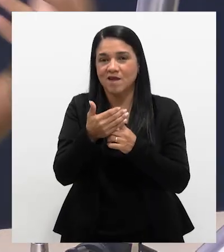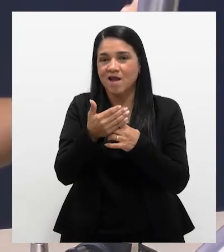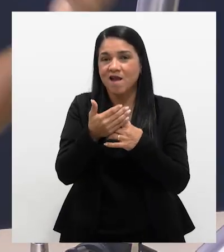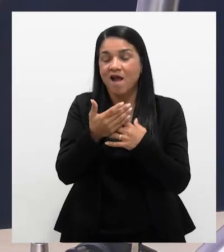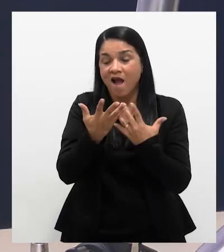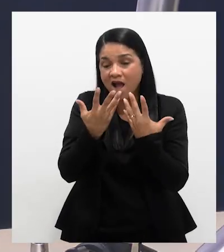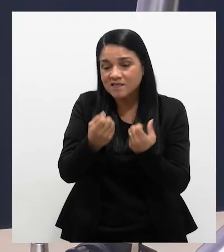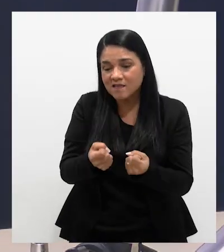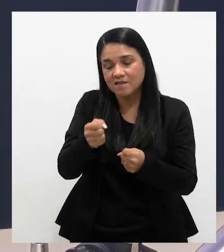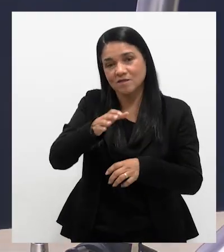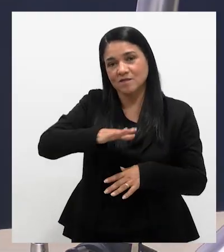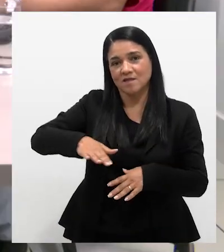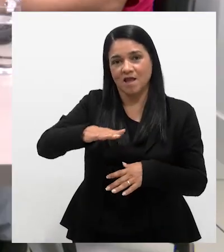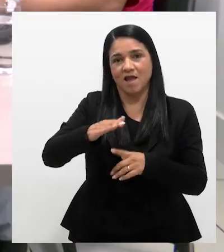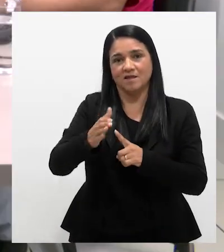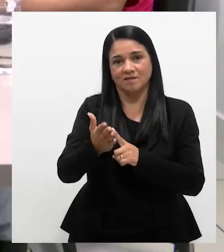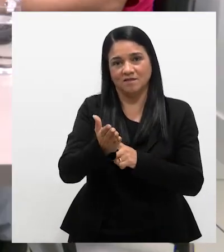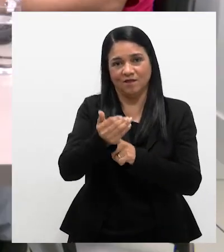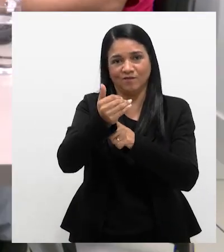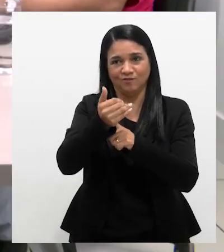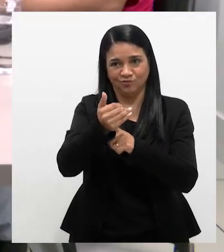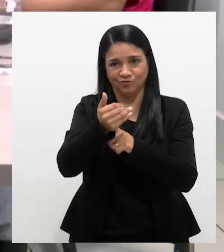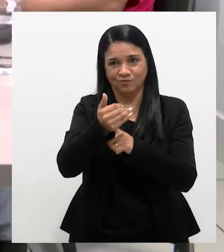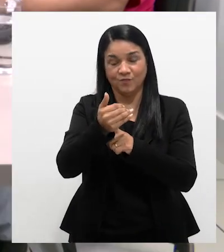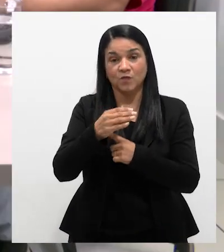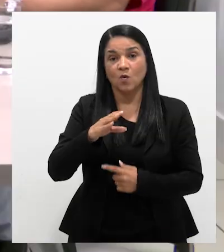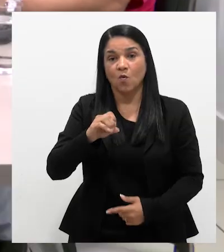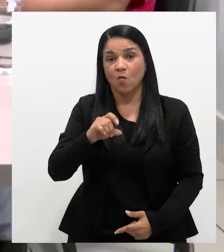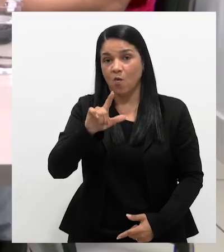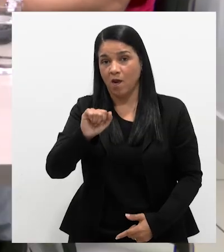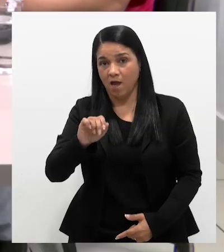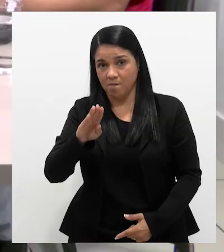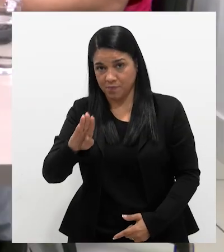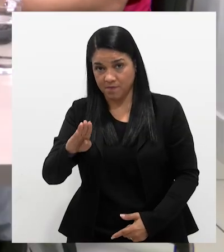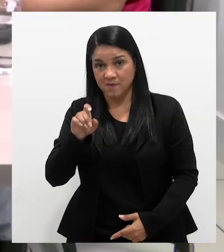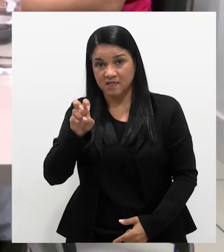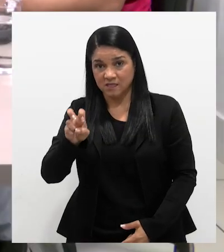sendo aceita nesse mercado novo que é a tecnologia. Entende? Então, Colab